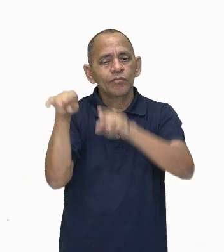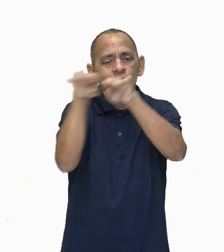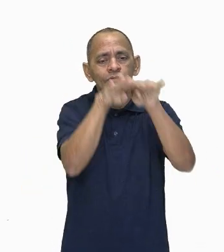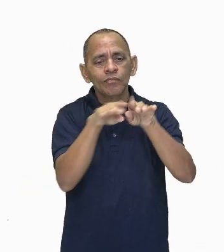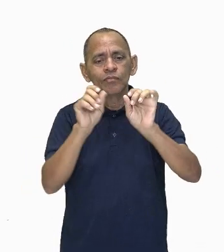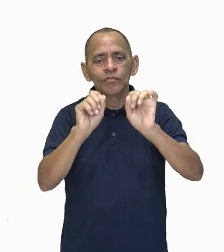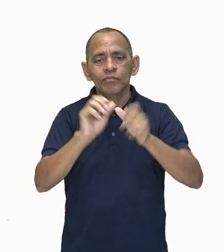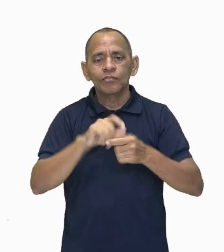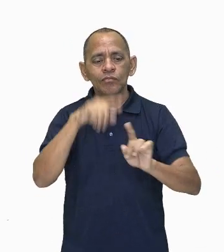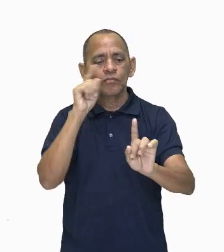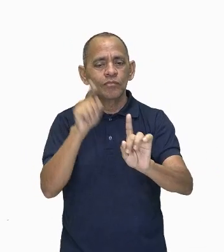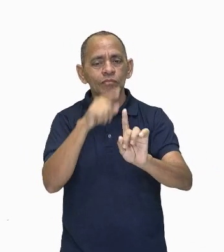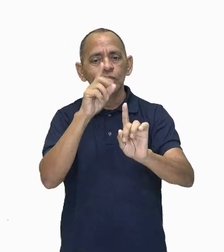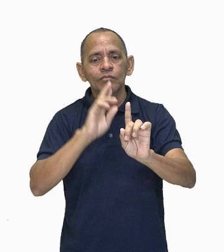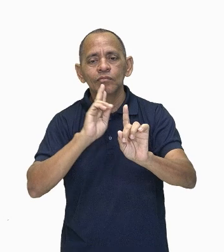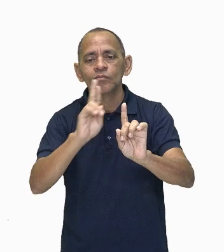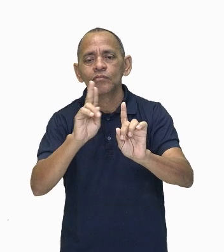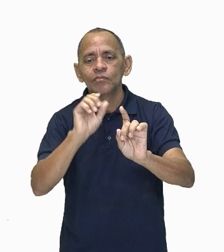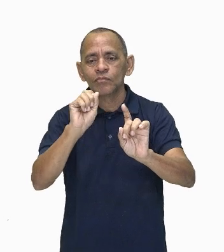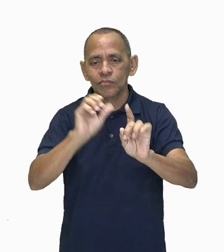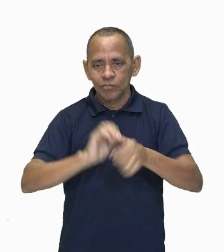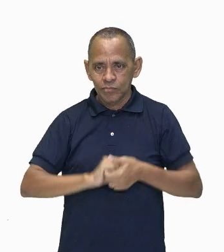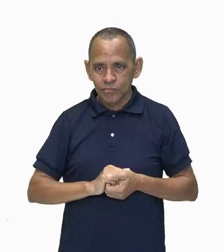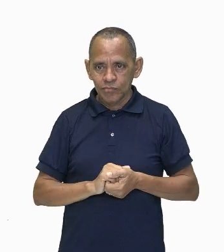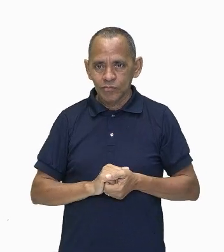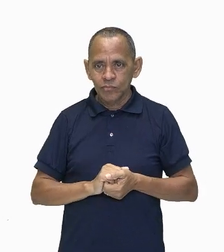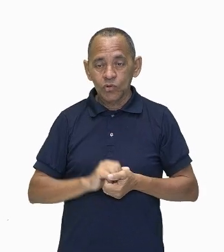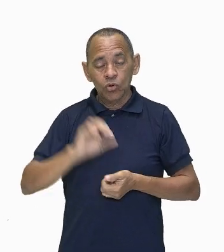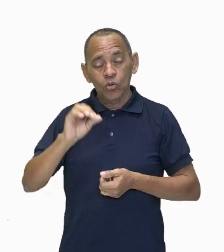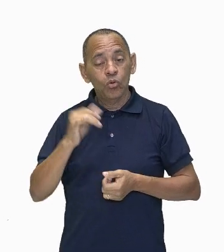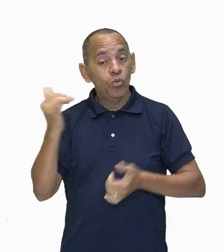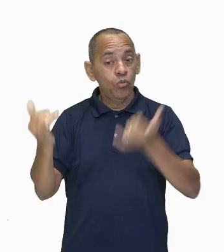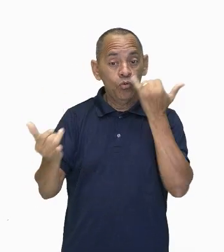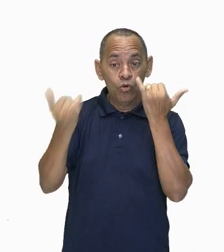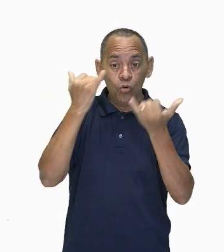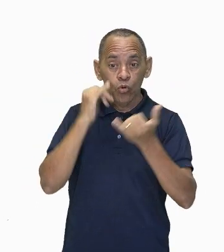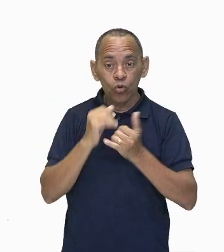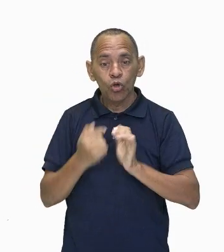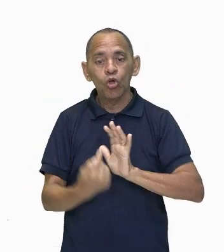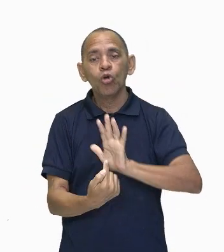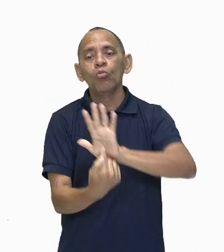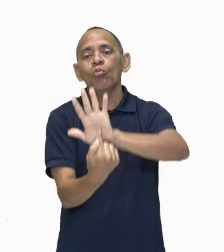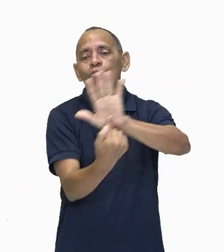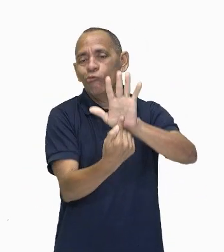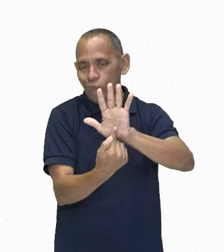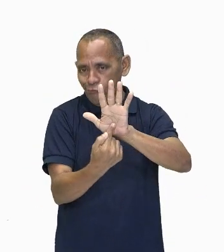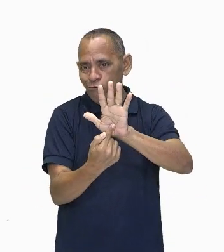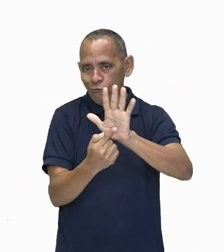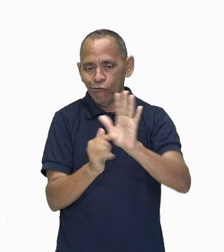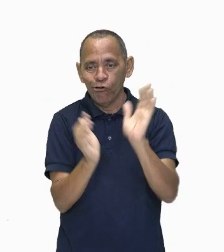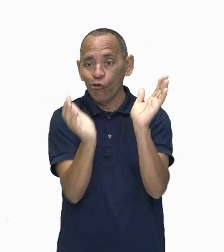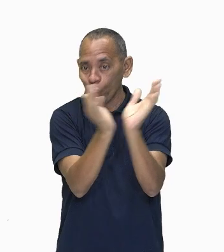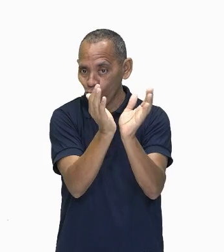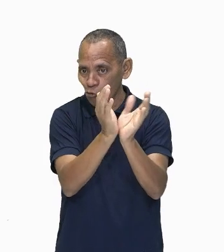Houve equilíbrio nas respostas? O que os dados revelam sobre o grupo pesquisado, né?